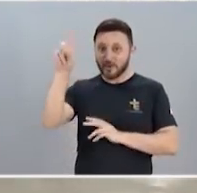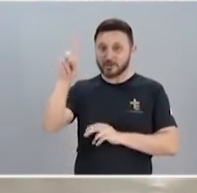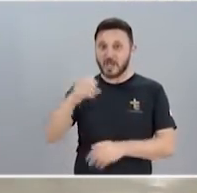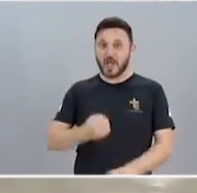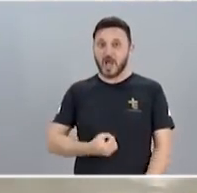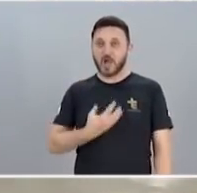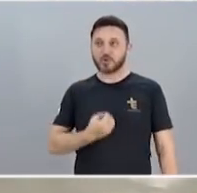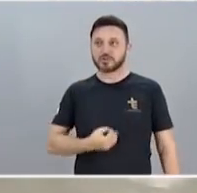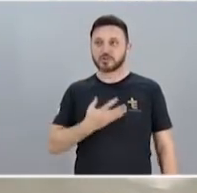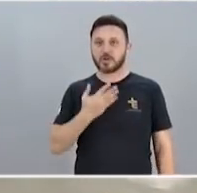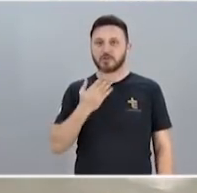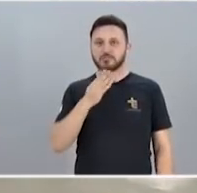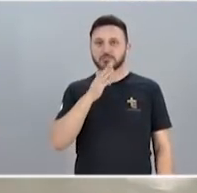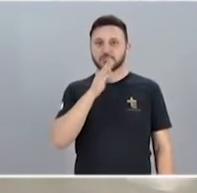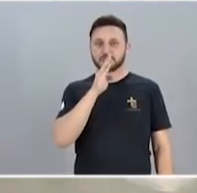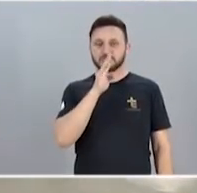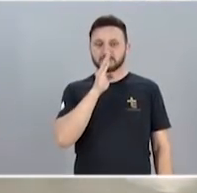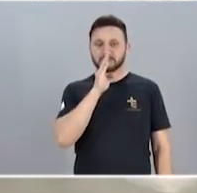existe um silêncio.